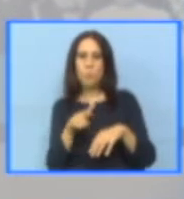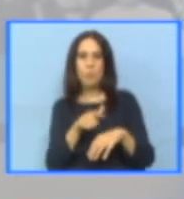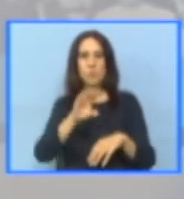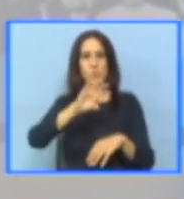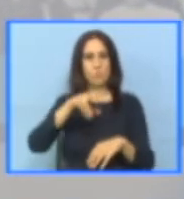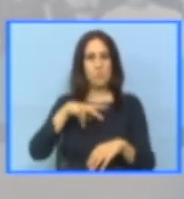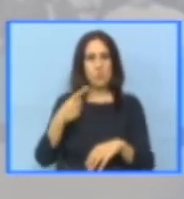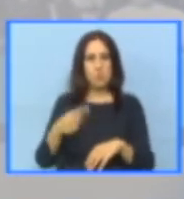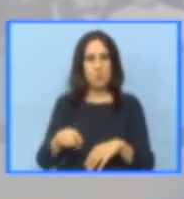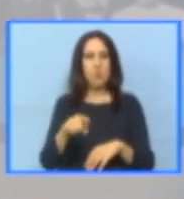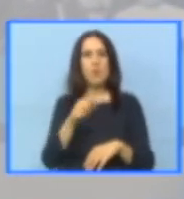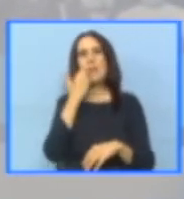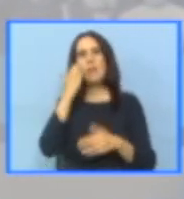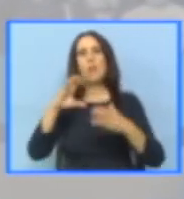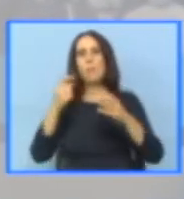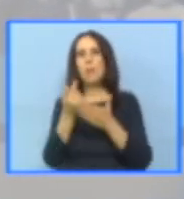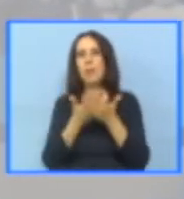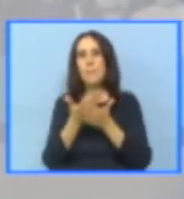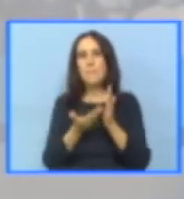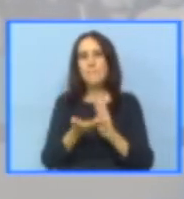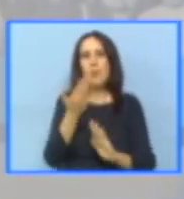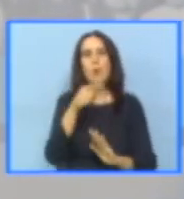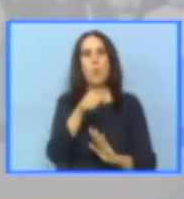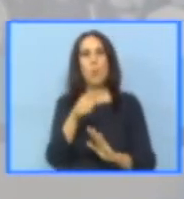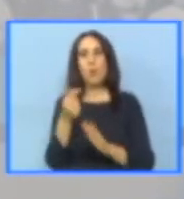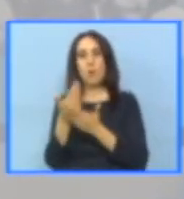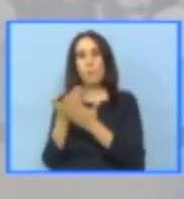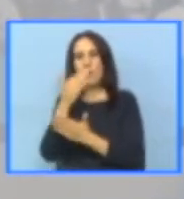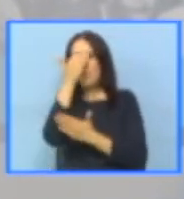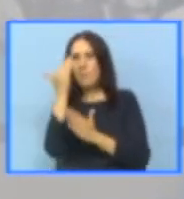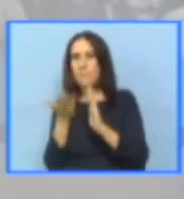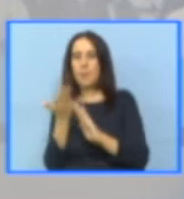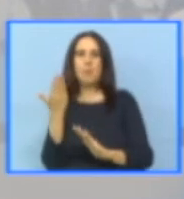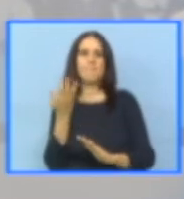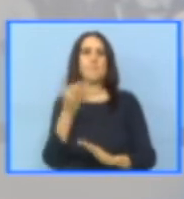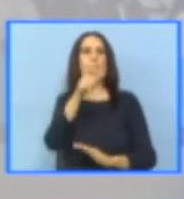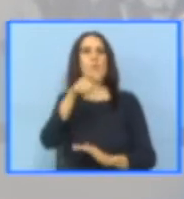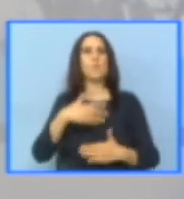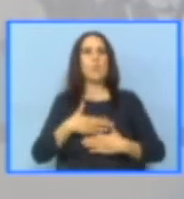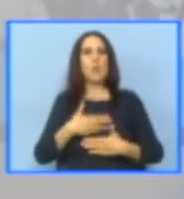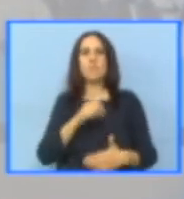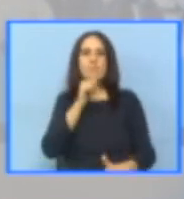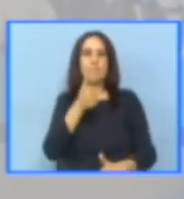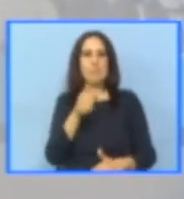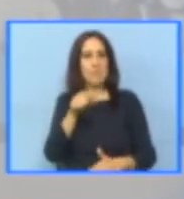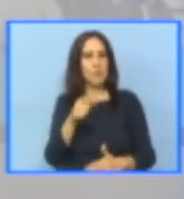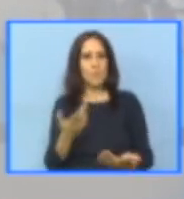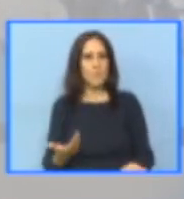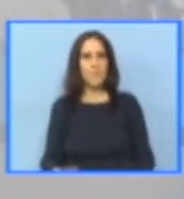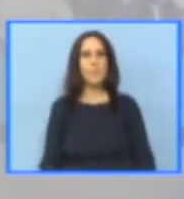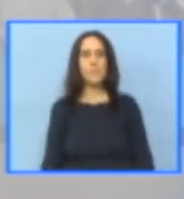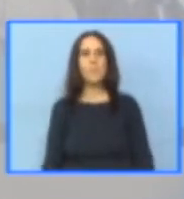país tem uma maior crise económica ou que existem mais dificuldades económicas, obviamente que os voluntários não estão tão capacitados para isso.